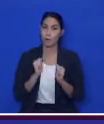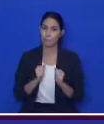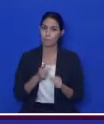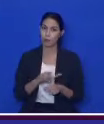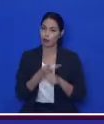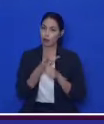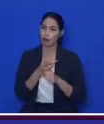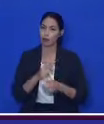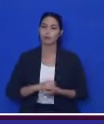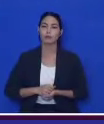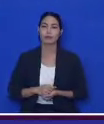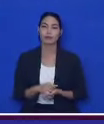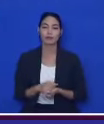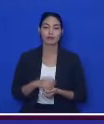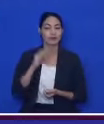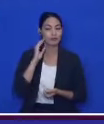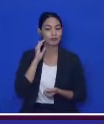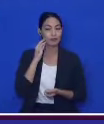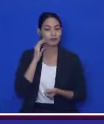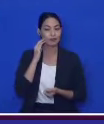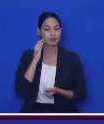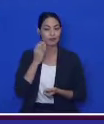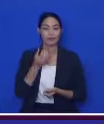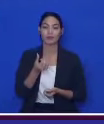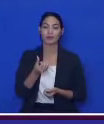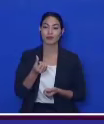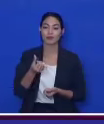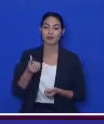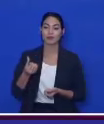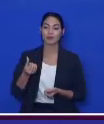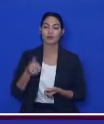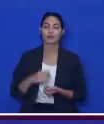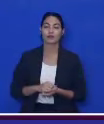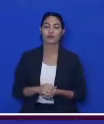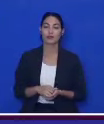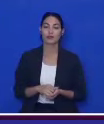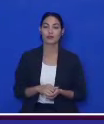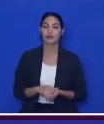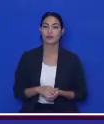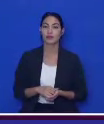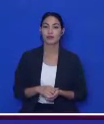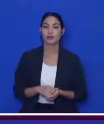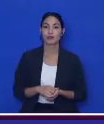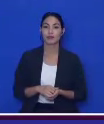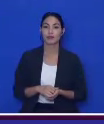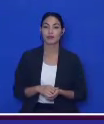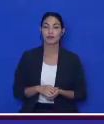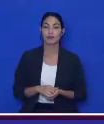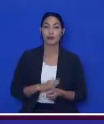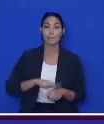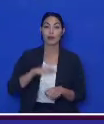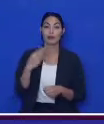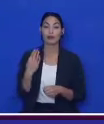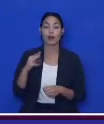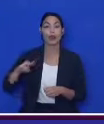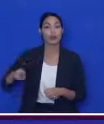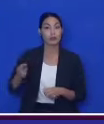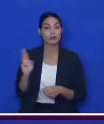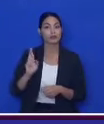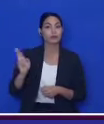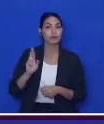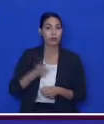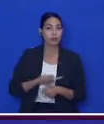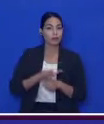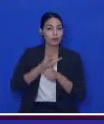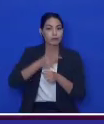chances. Bola rosa, número 66. Rosa 66. Mais de 4 milhões de